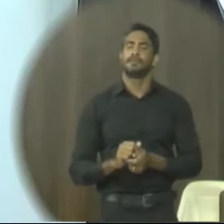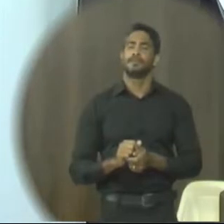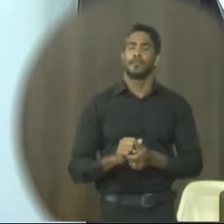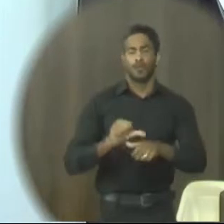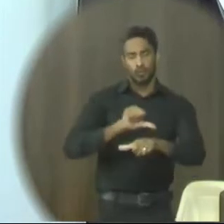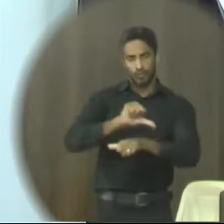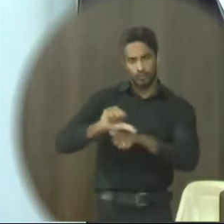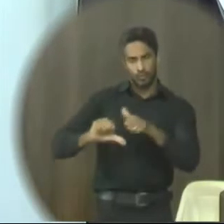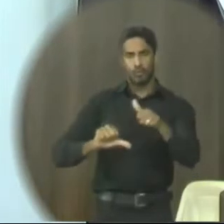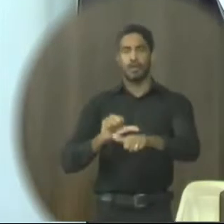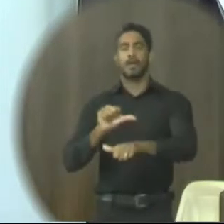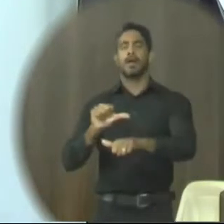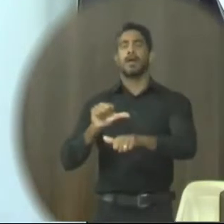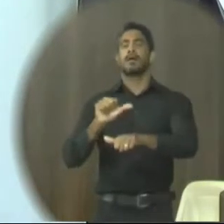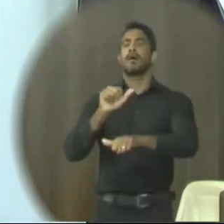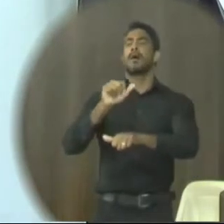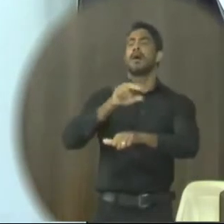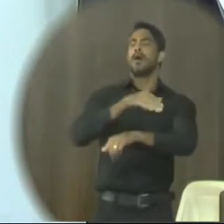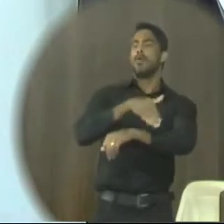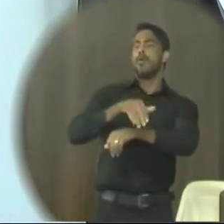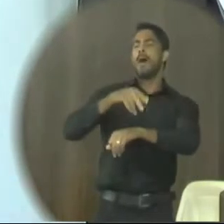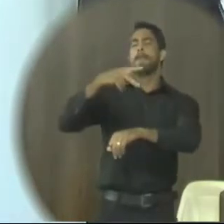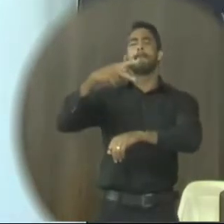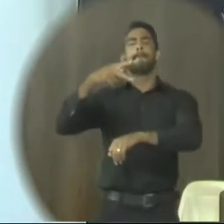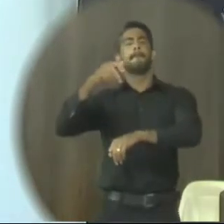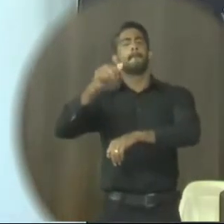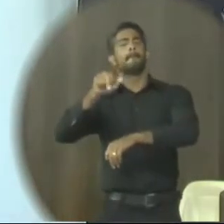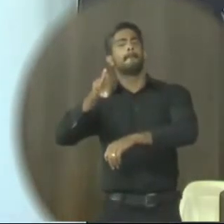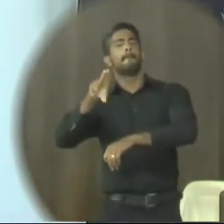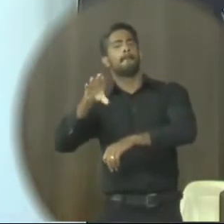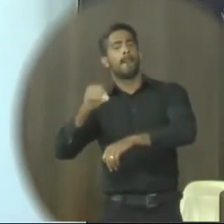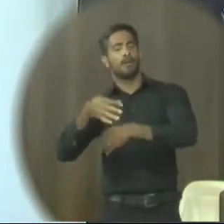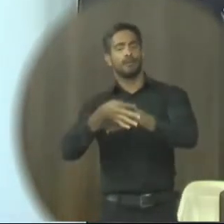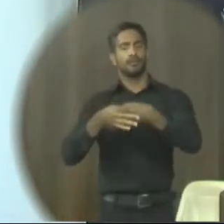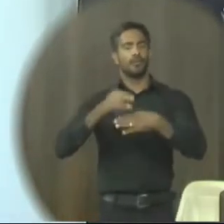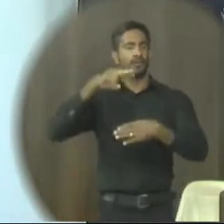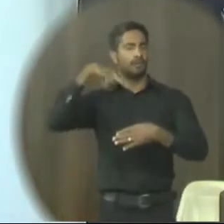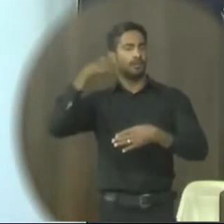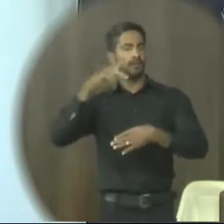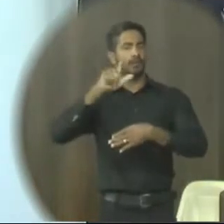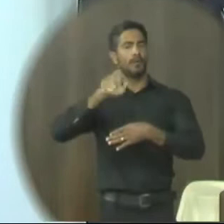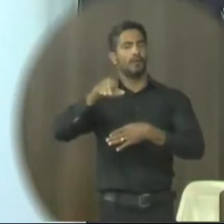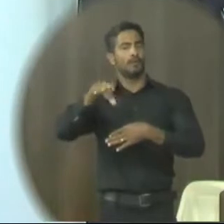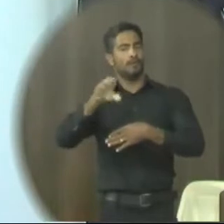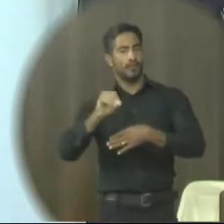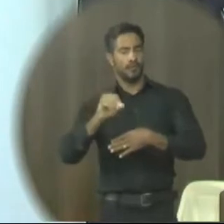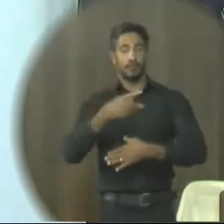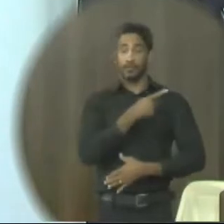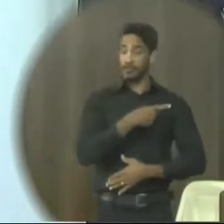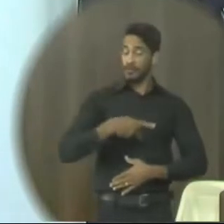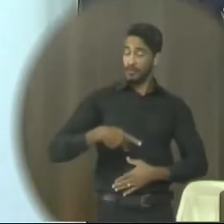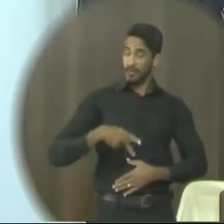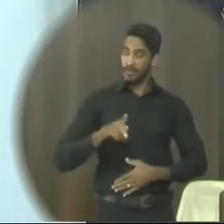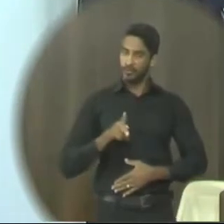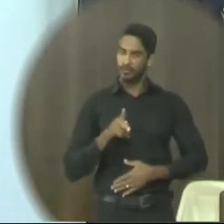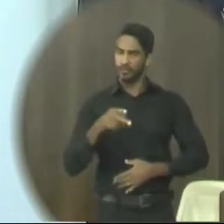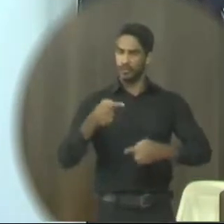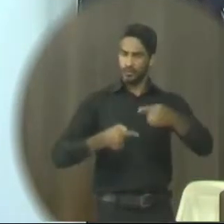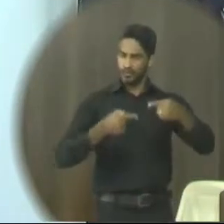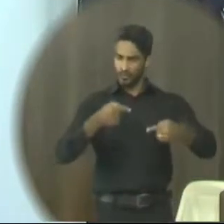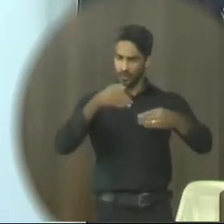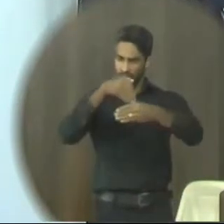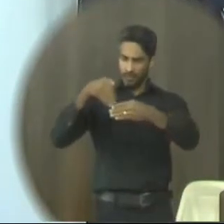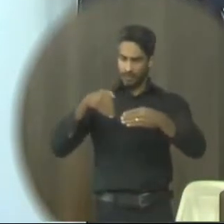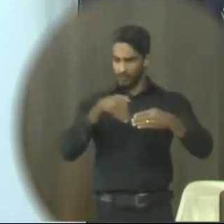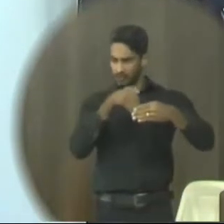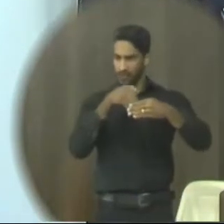de Rua Paulo Afonso Pinheiro, de autoria do vereador Lealbino Antunes de Bem. O senhor presidente segue-se discussão e votação